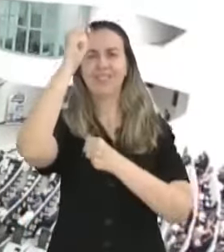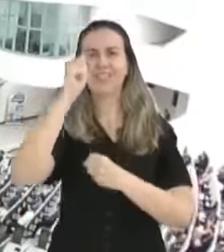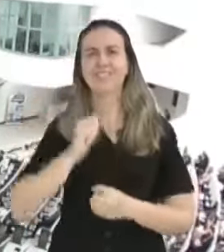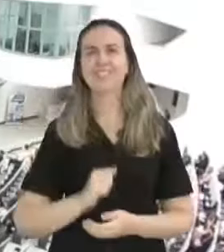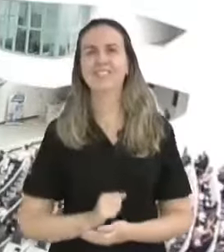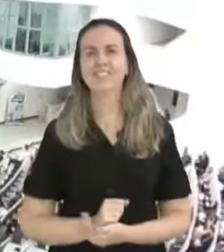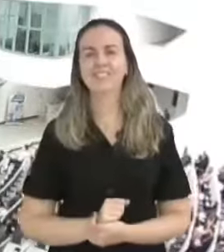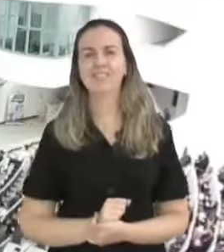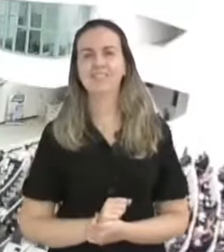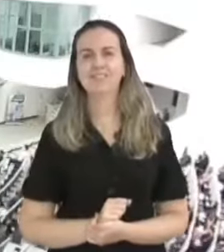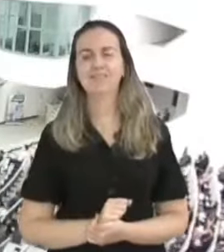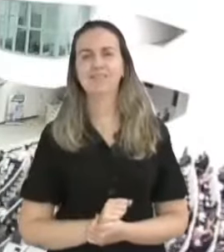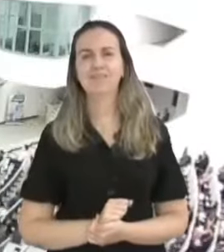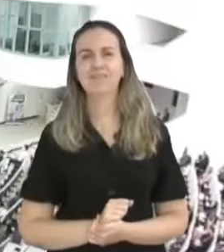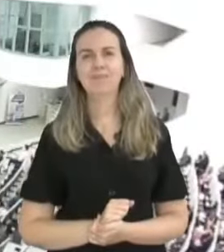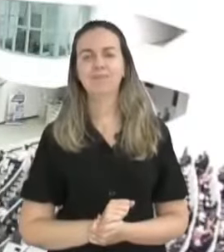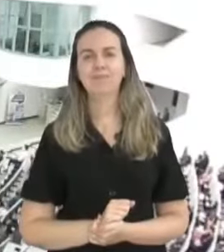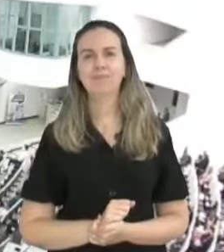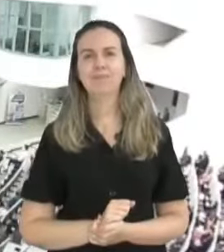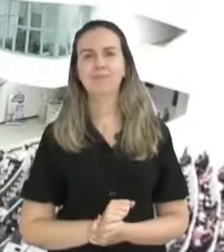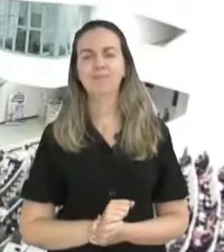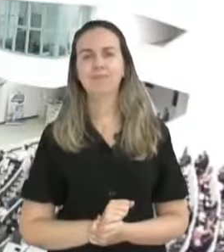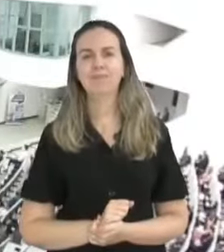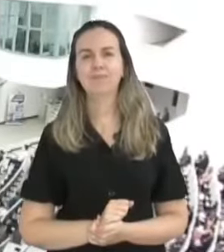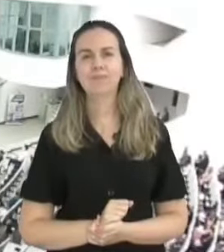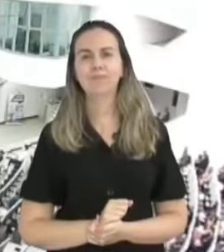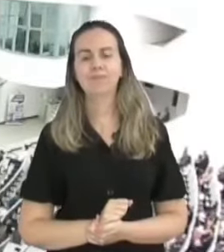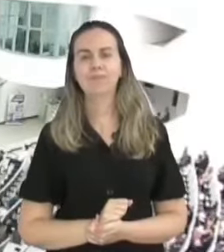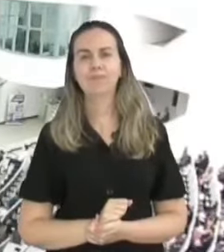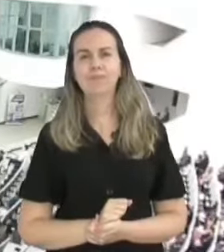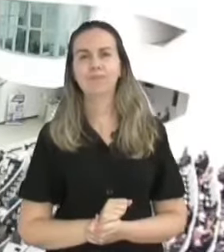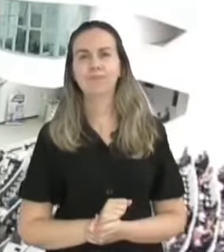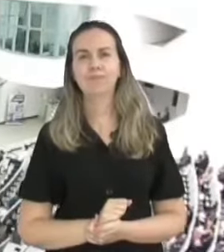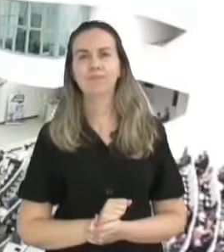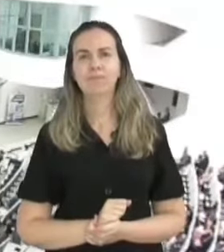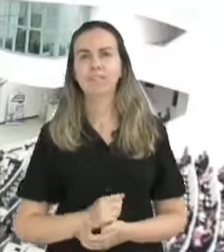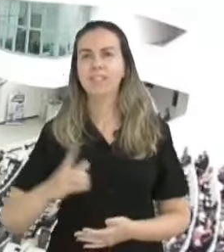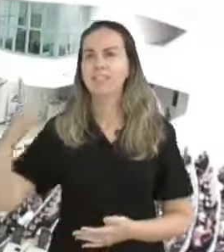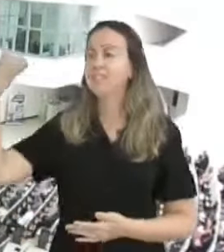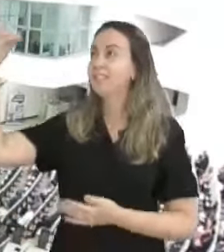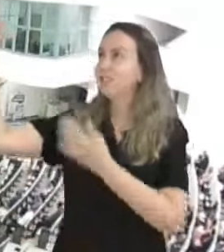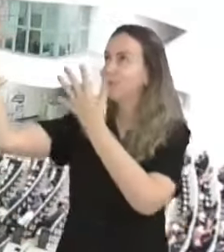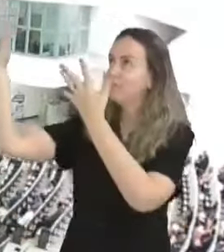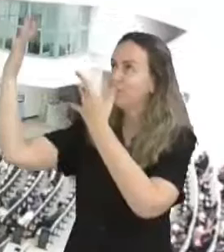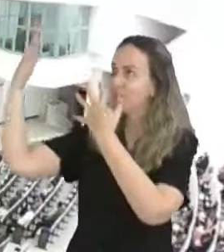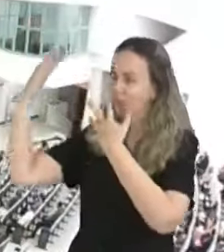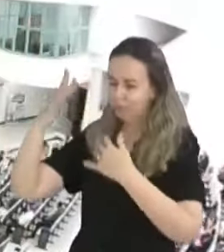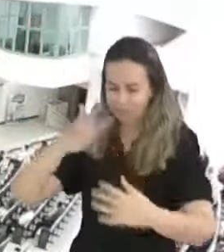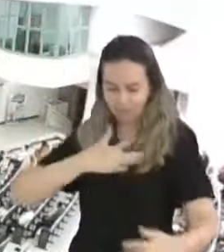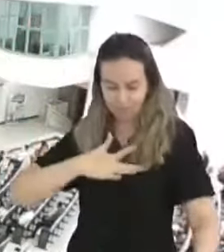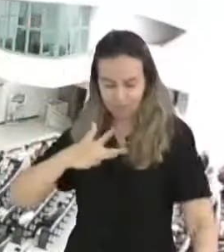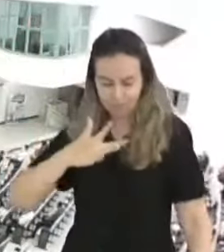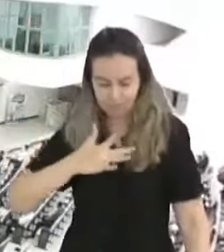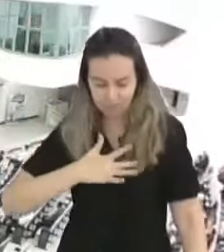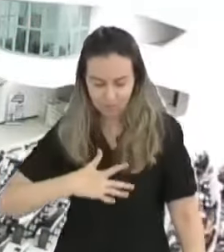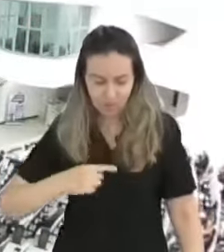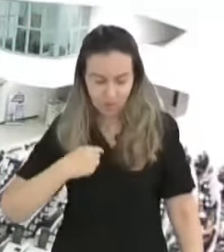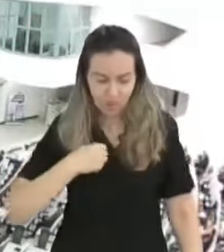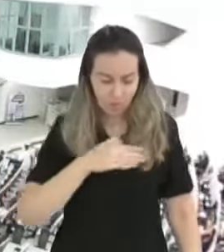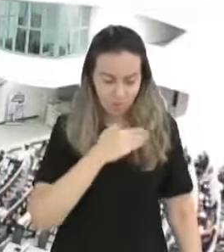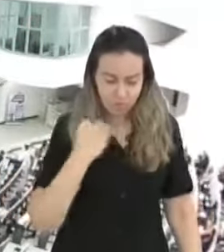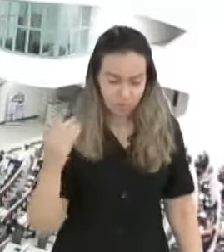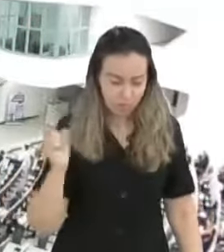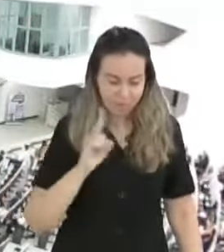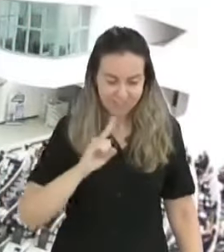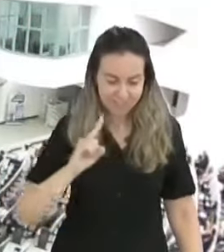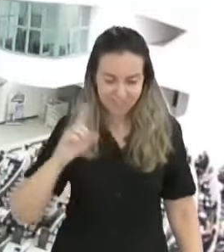Lamentações capítulo 3, versículos 22 e 23, que as misericórdias do Senhor são a causa de